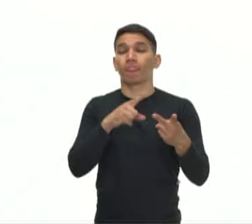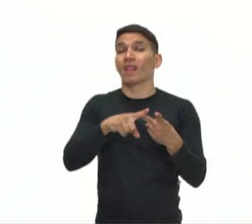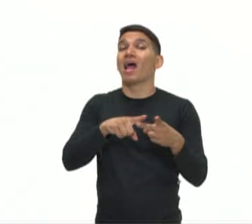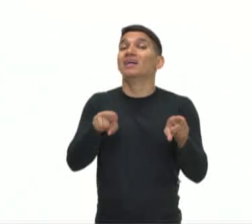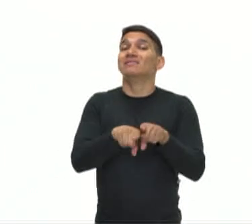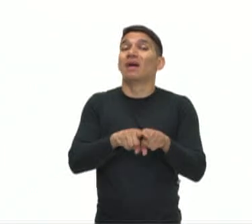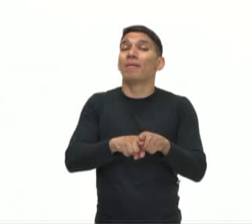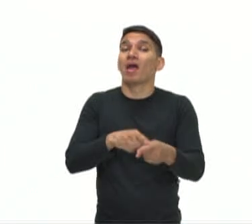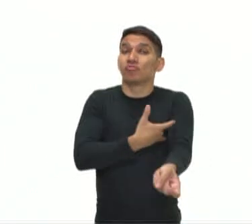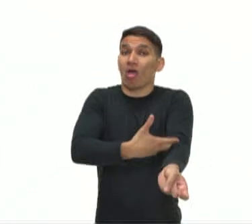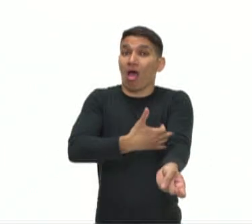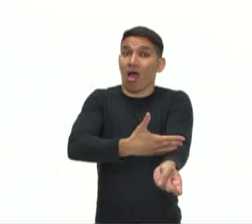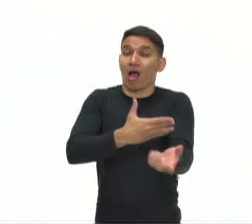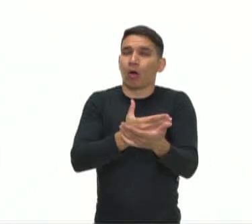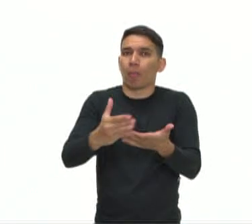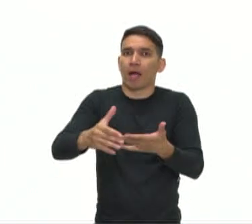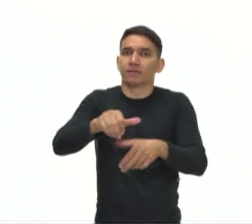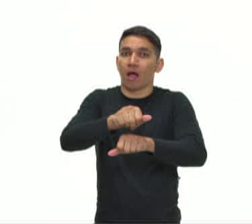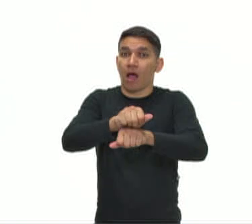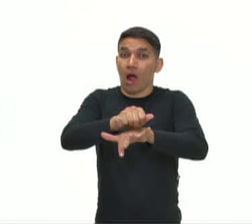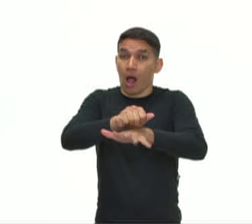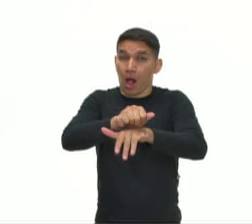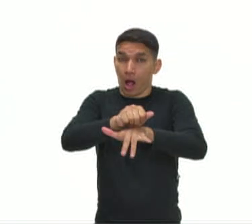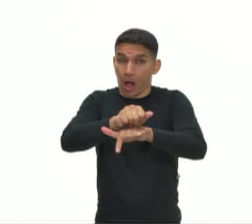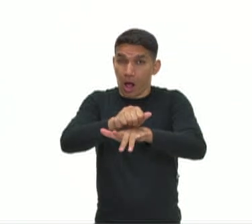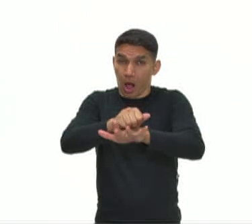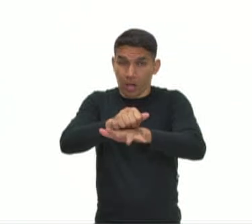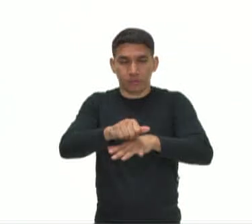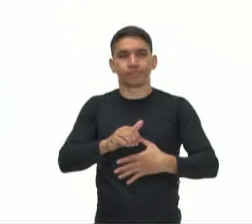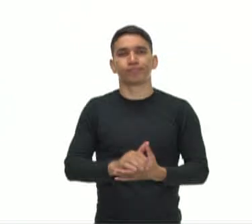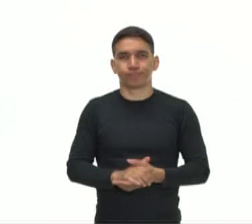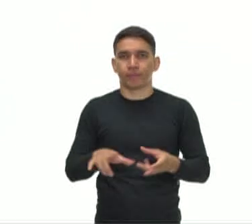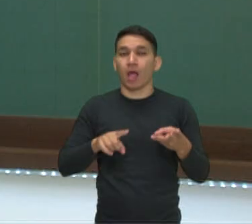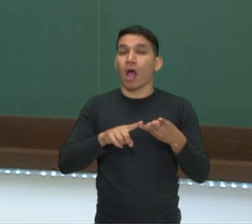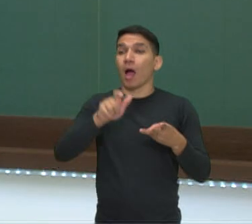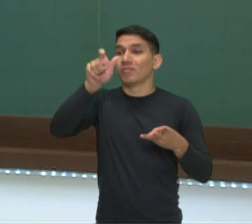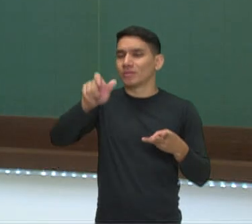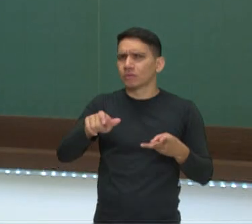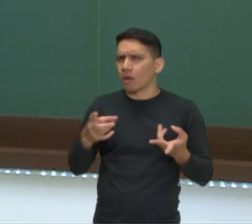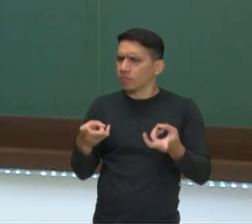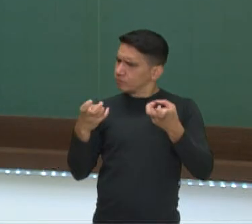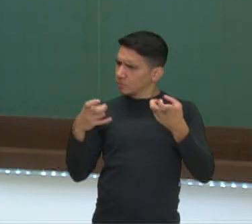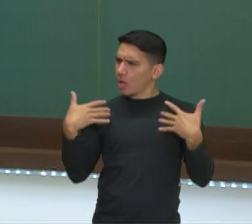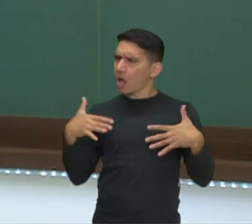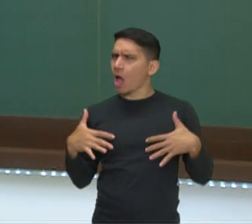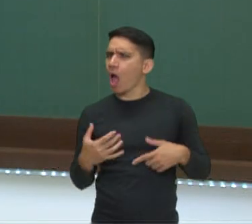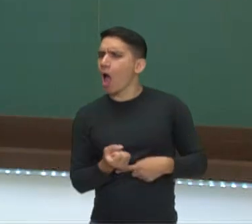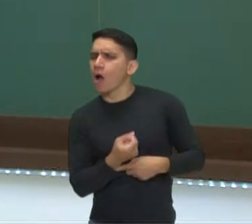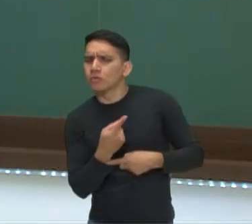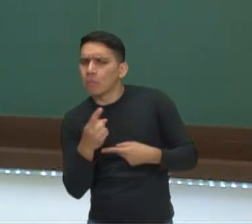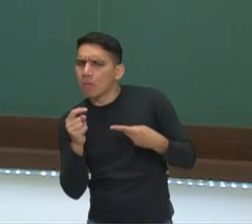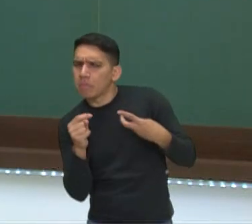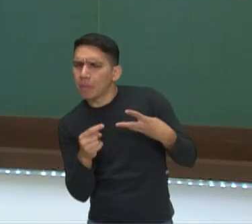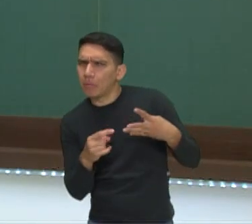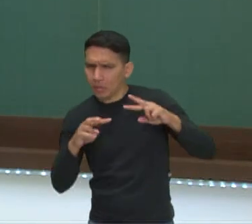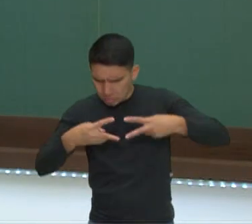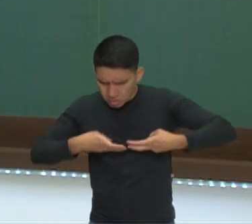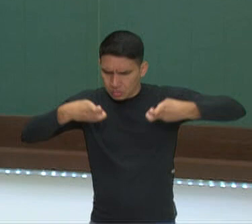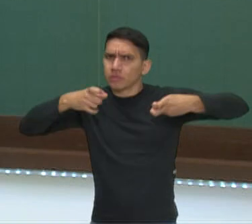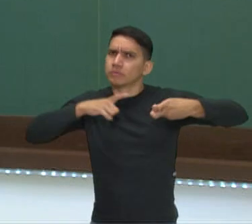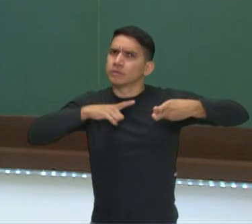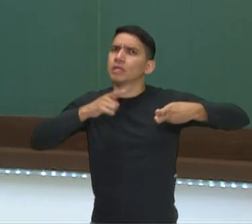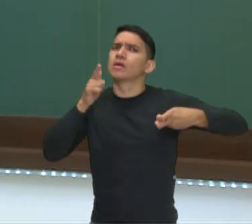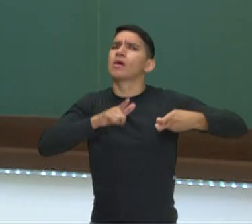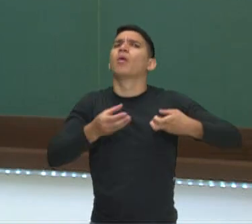bem preocupante mesmo. A pessoa pode sim ter alguns sinais quando ela está desenvolvendo a insuficiência renal.